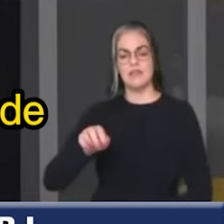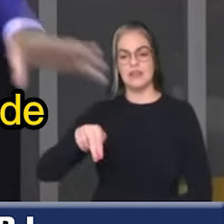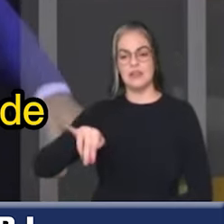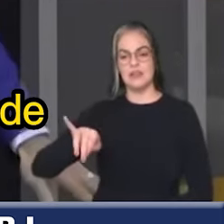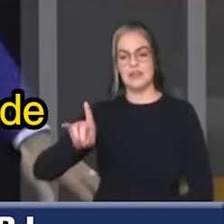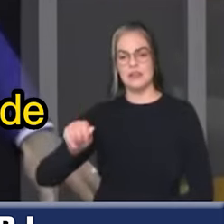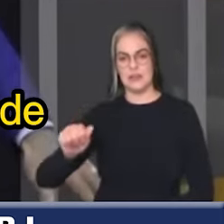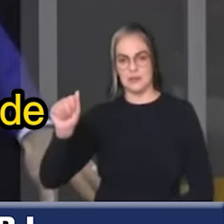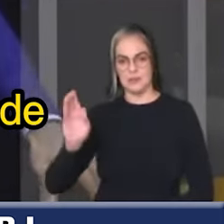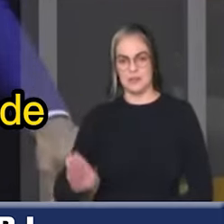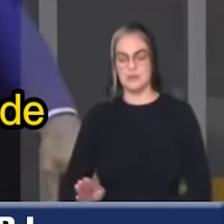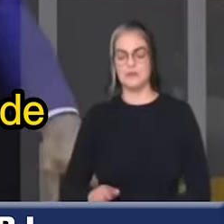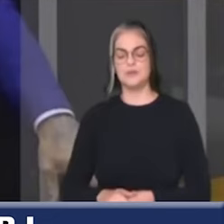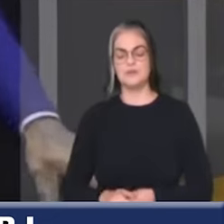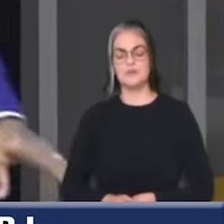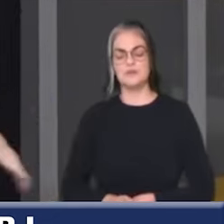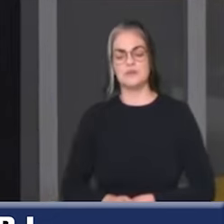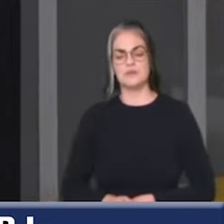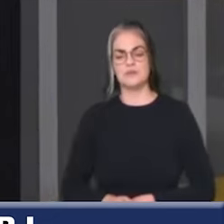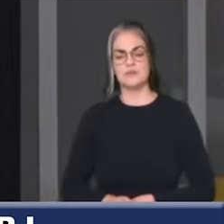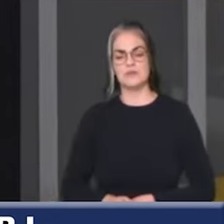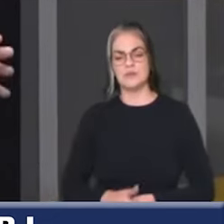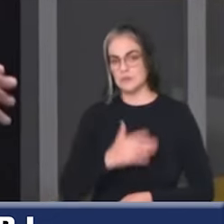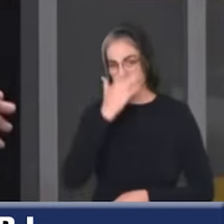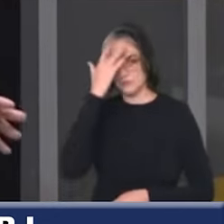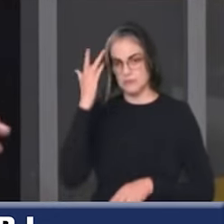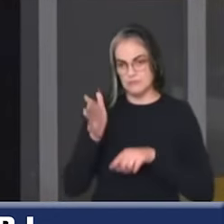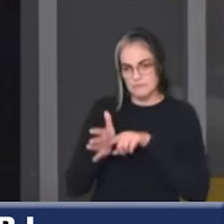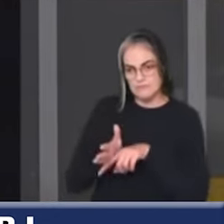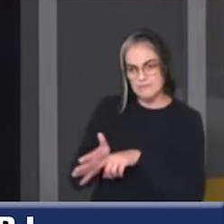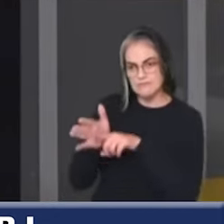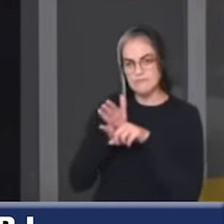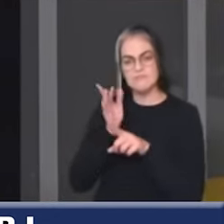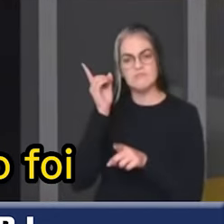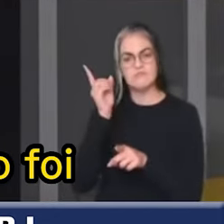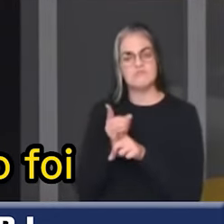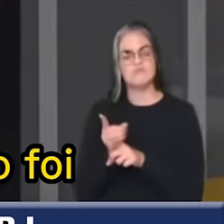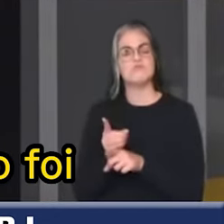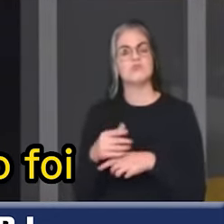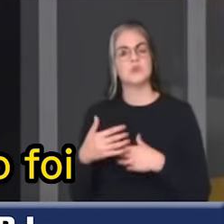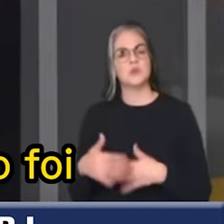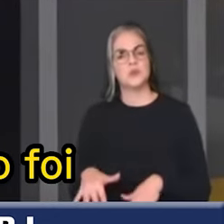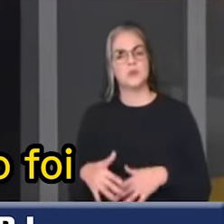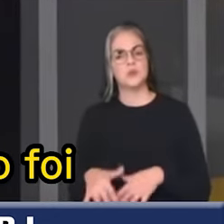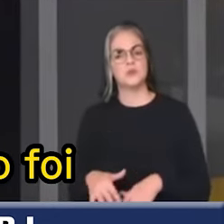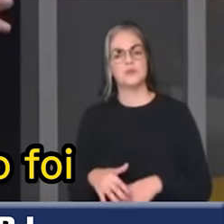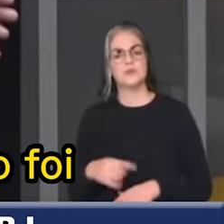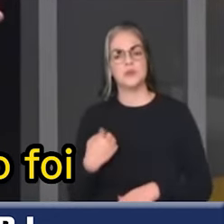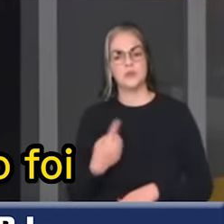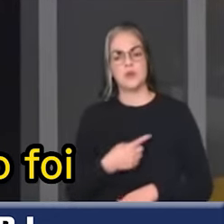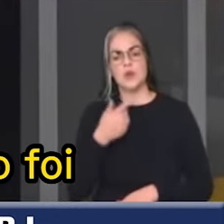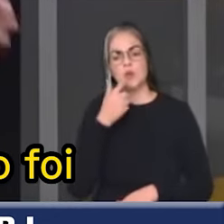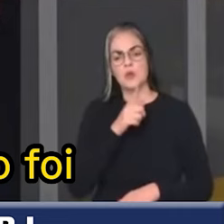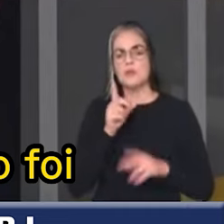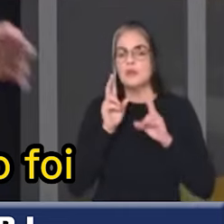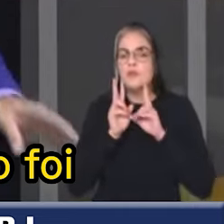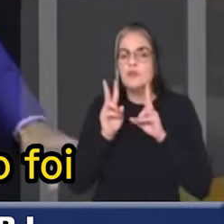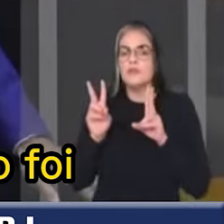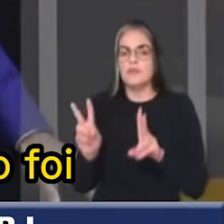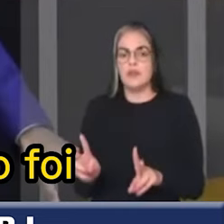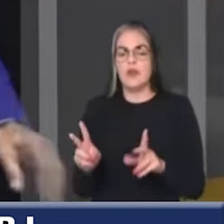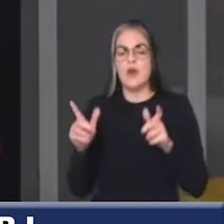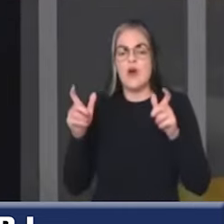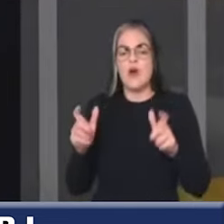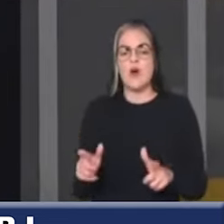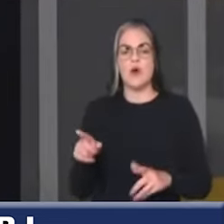brilhante trabalho de inteligência, que ele pesquisou no Street View e nós conseguimos ver exatamente onde Flávio Dino